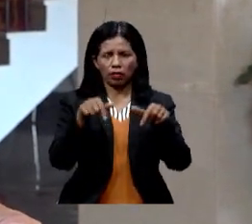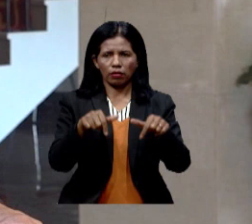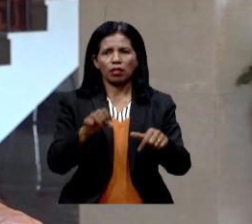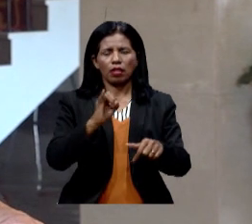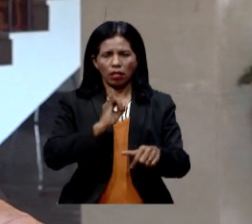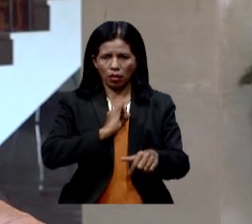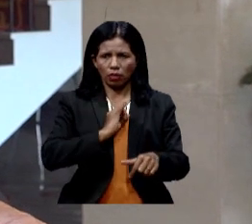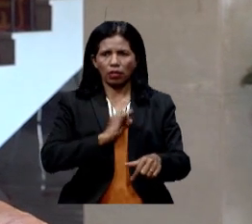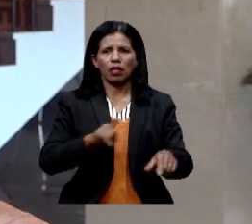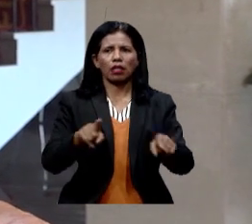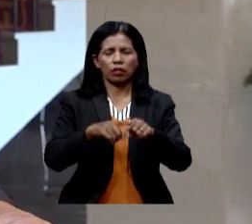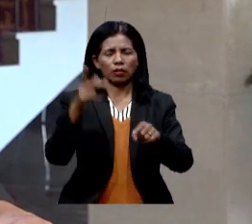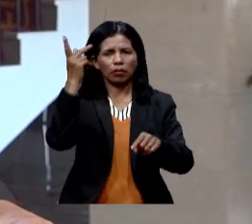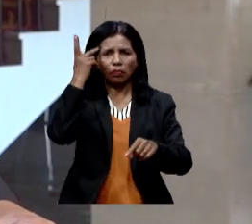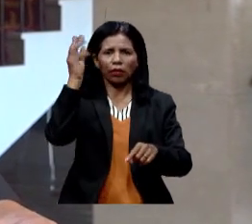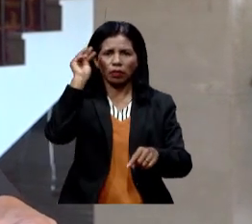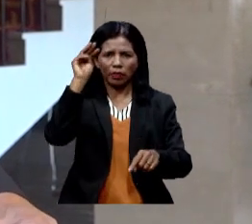How? Nuda primeiro-ministro.